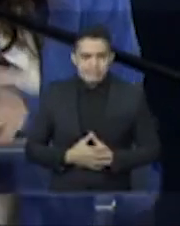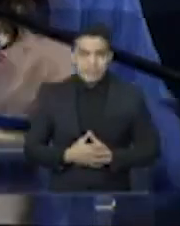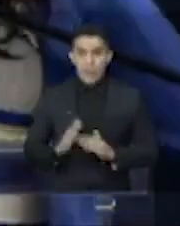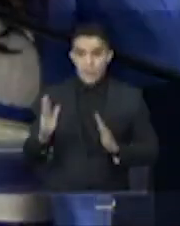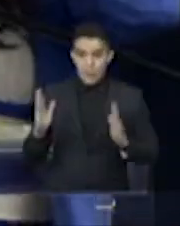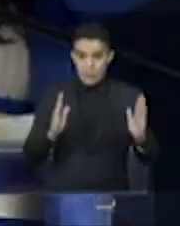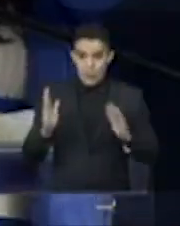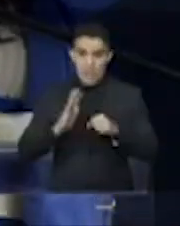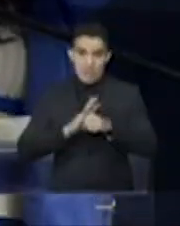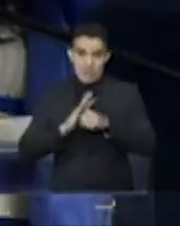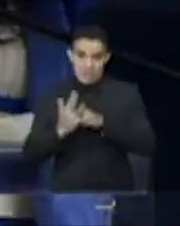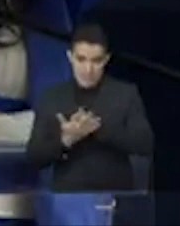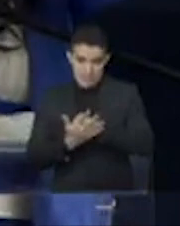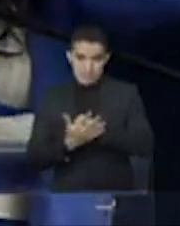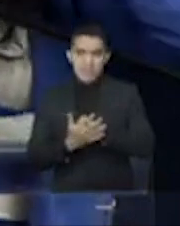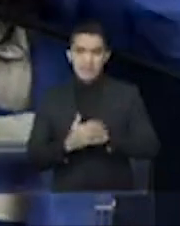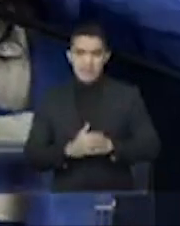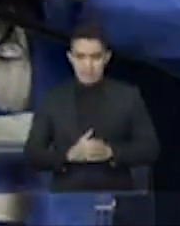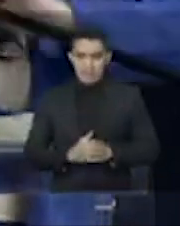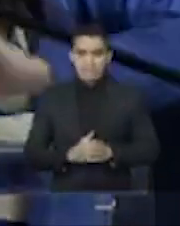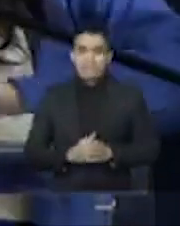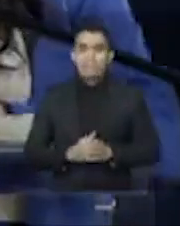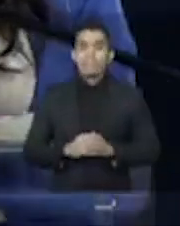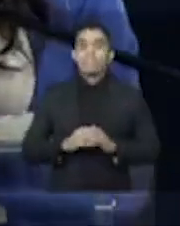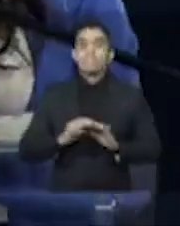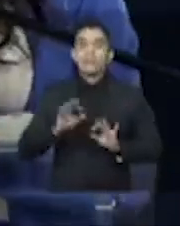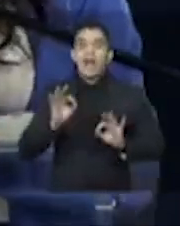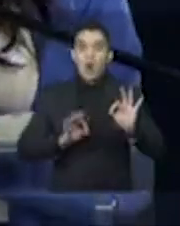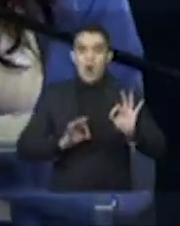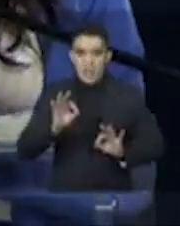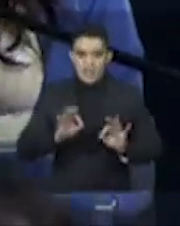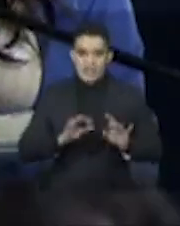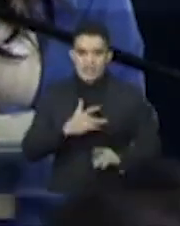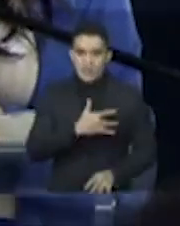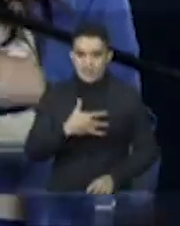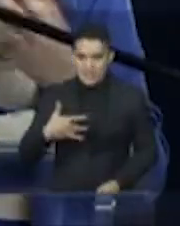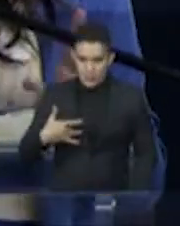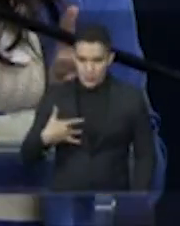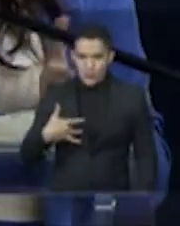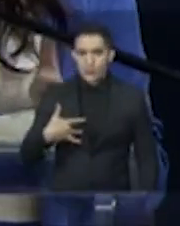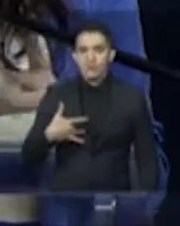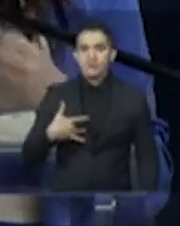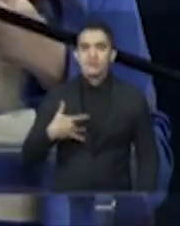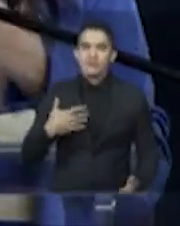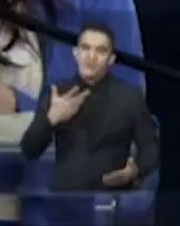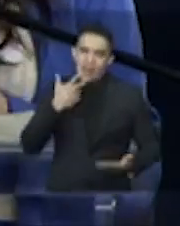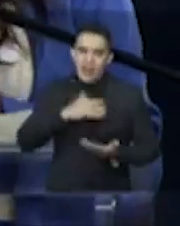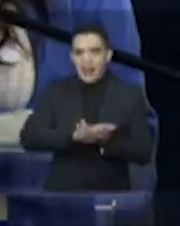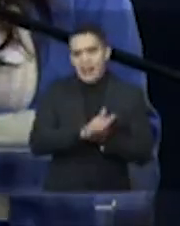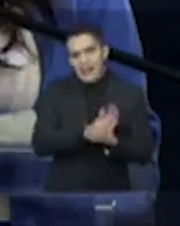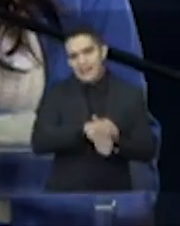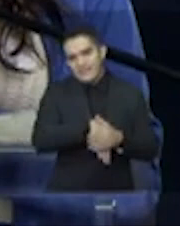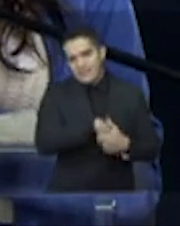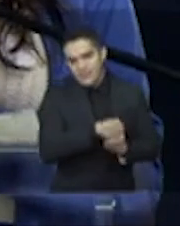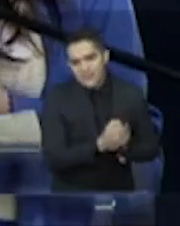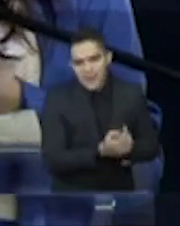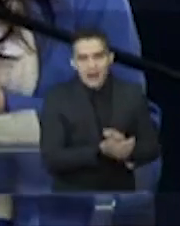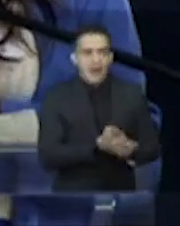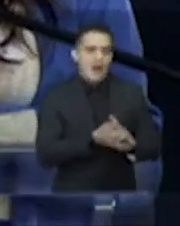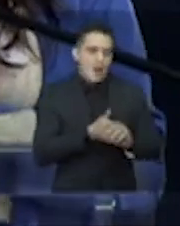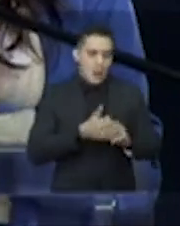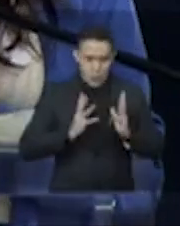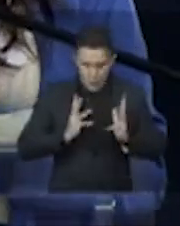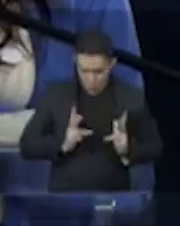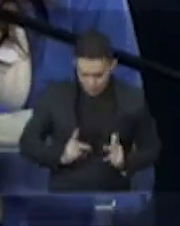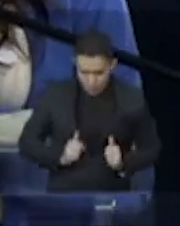Durante a pandemia provocada pela Covid-19, as organizações de saúde orientavam que as pessoas lavassem suas mãos, mantivessem sua higiene pessoal,